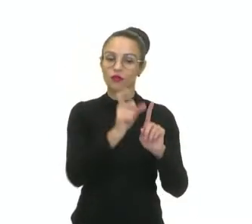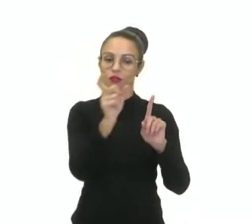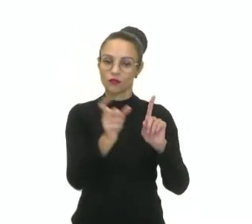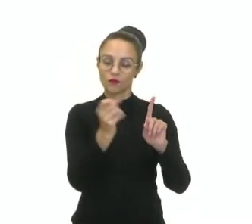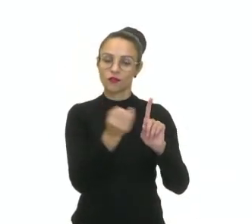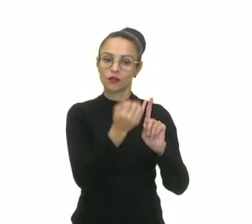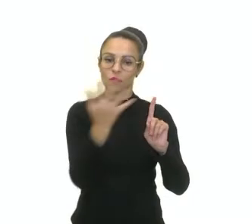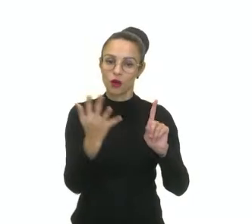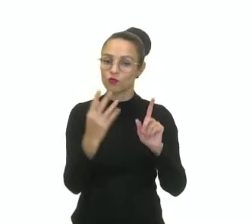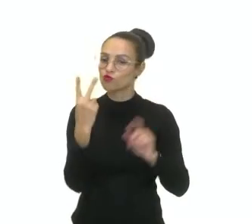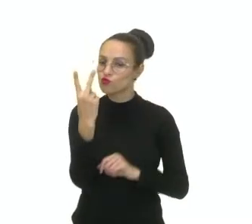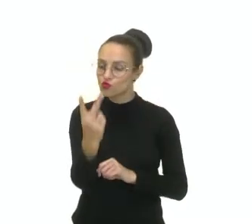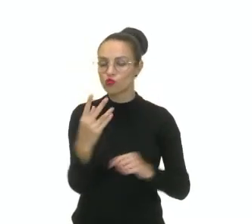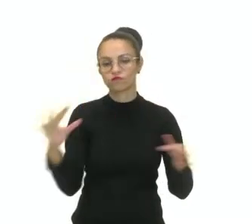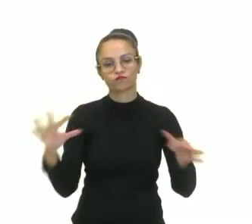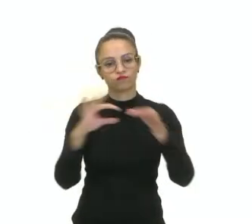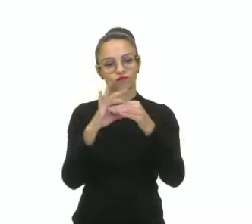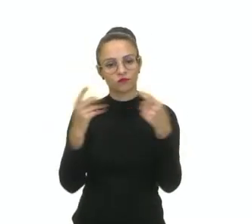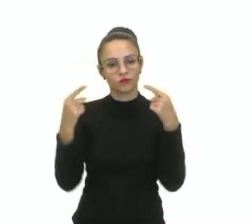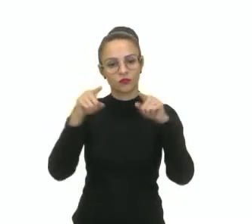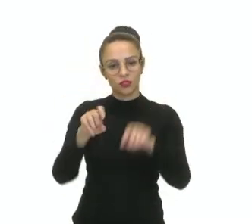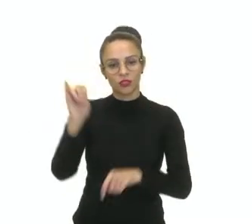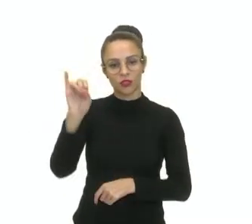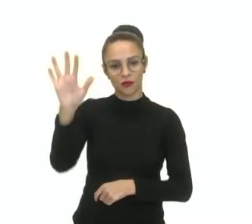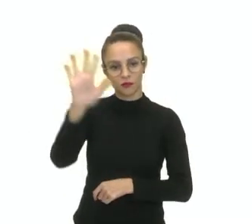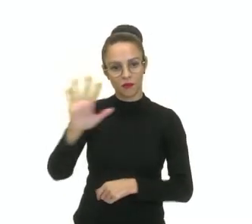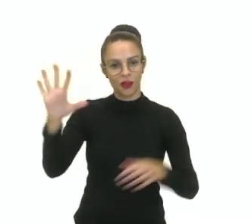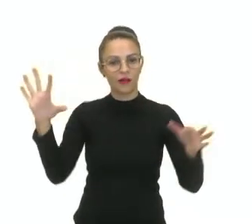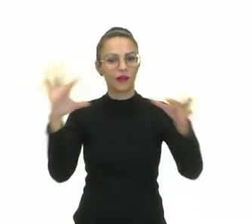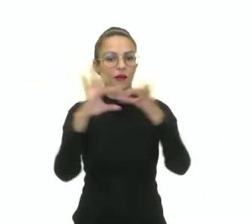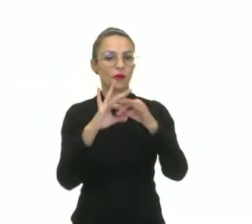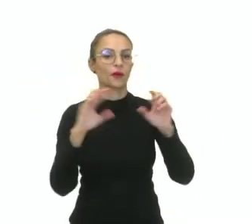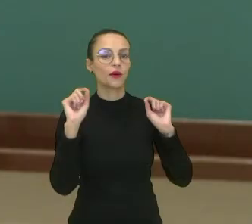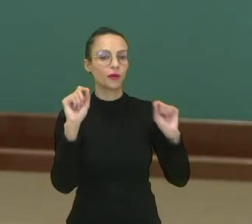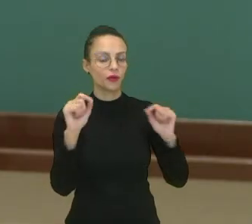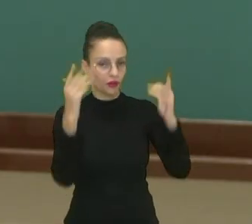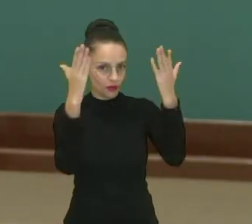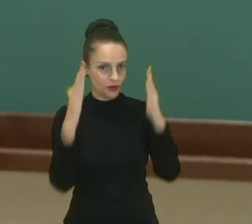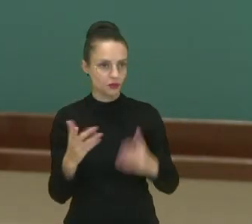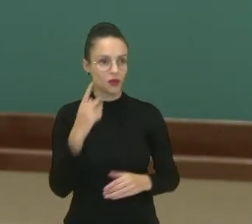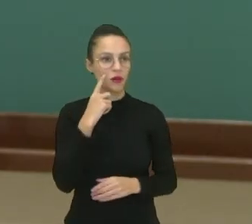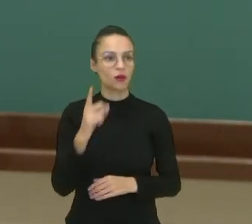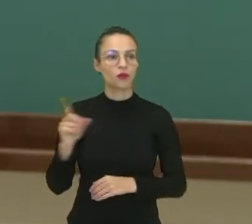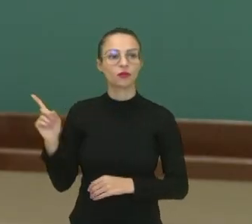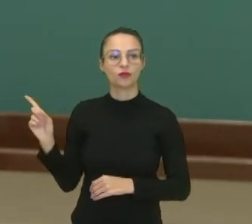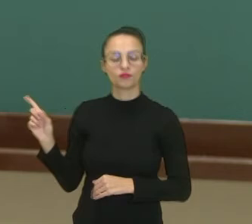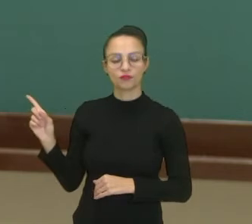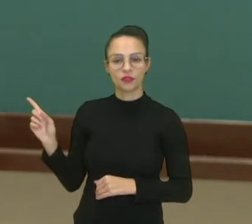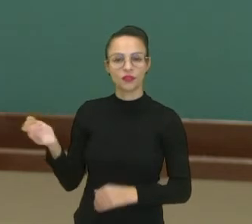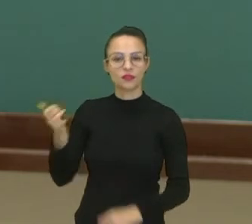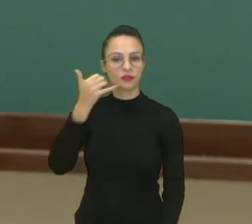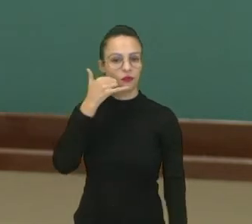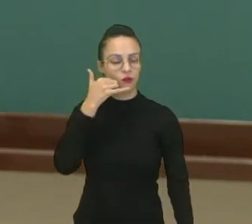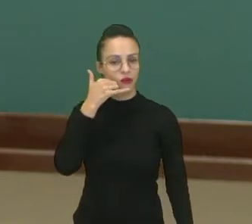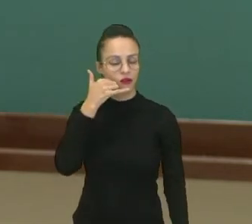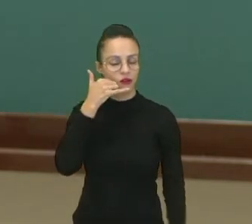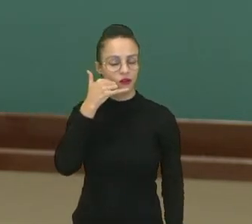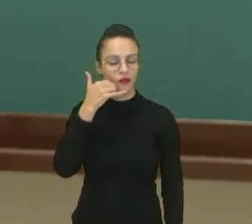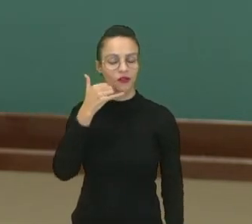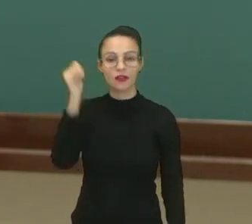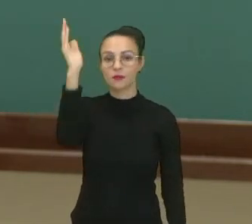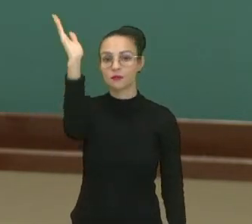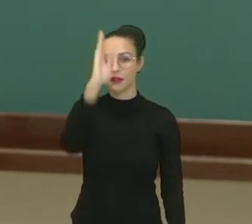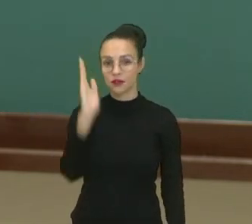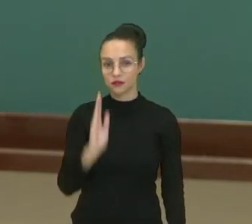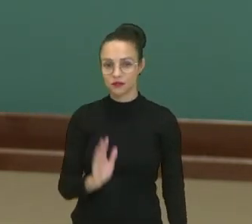verbal tem a imagem, aqui está fazendo alusão a quê? Vamos analisar. Eu tenho o celular e o mapa mostra